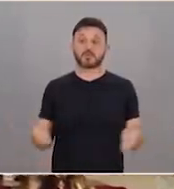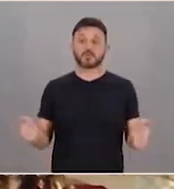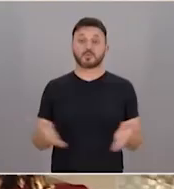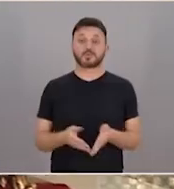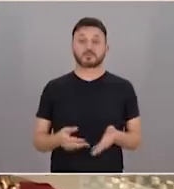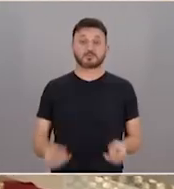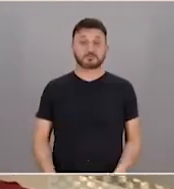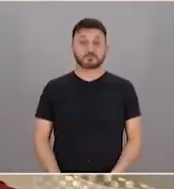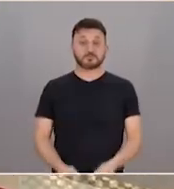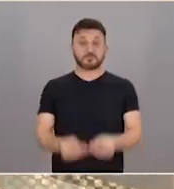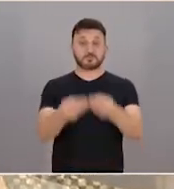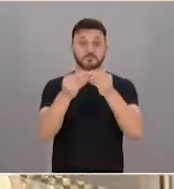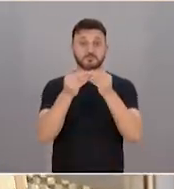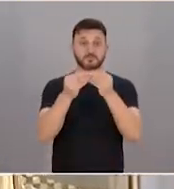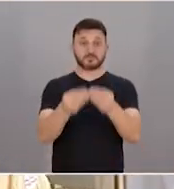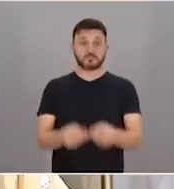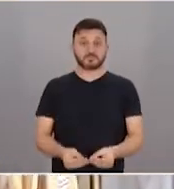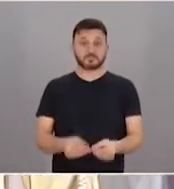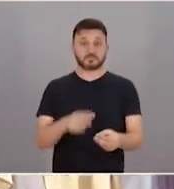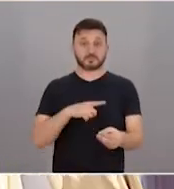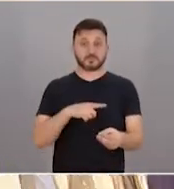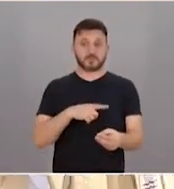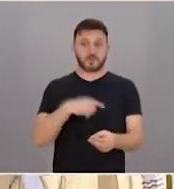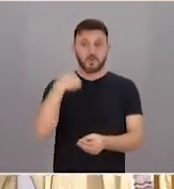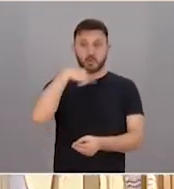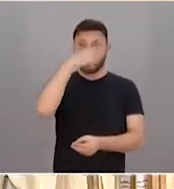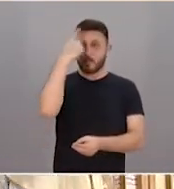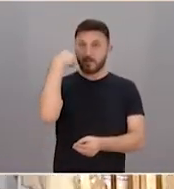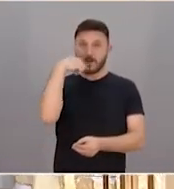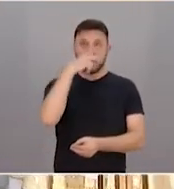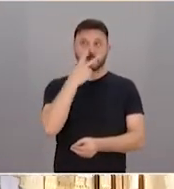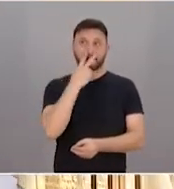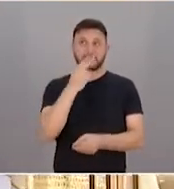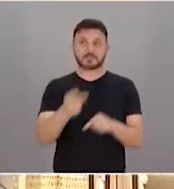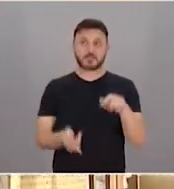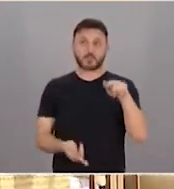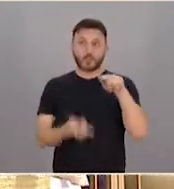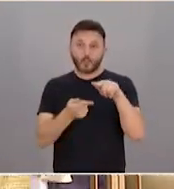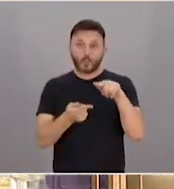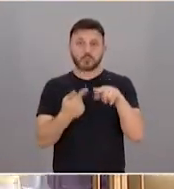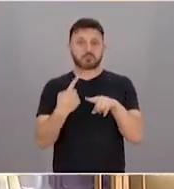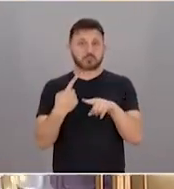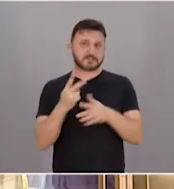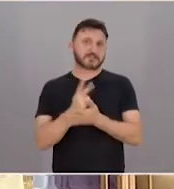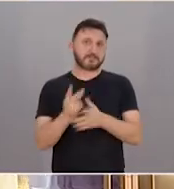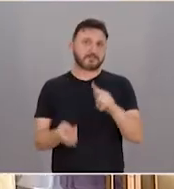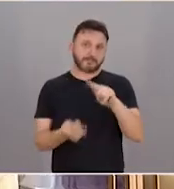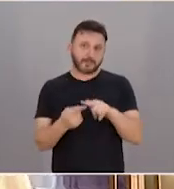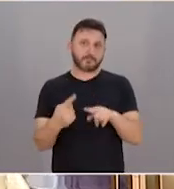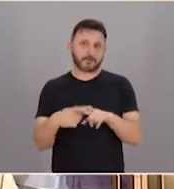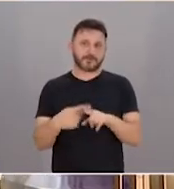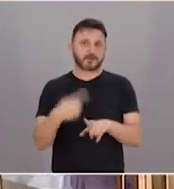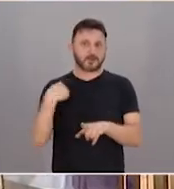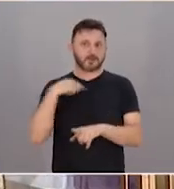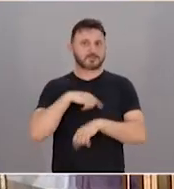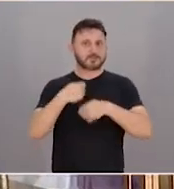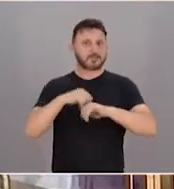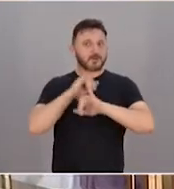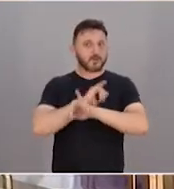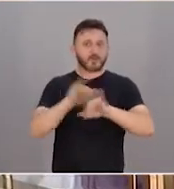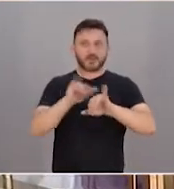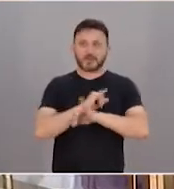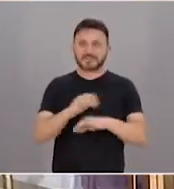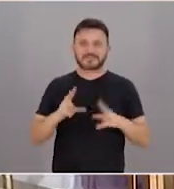essa missa prescrita de uma hora se torna pequena, sempre é, diante do tamanho mistério